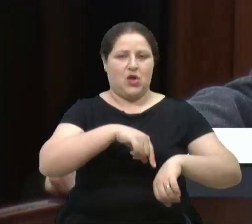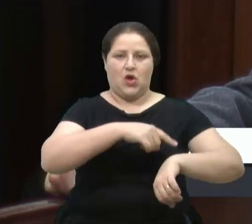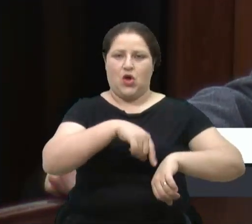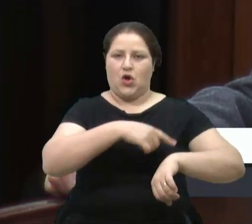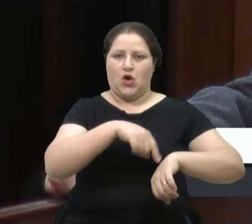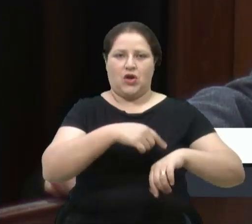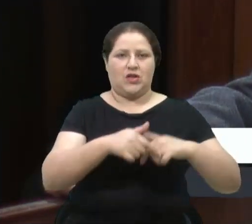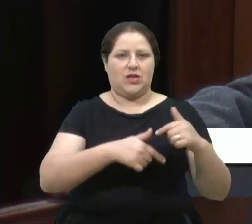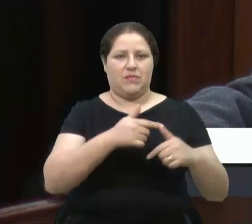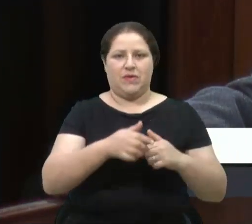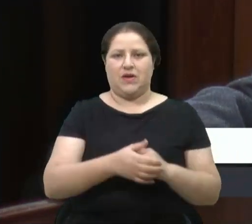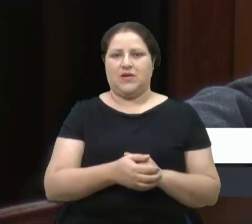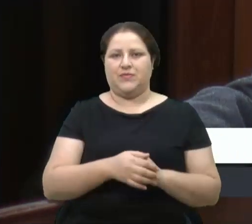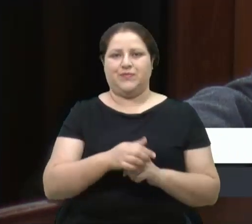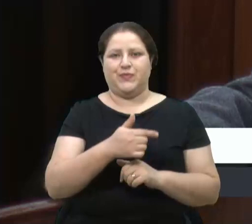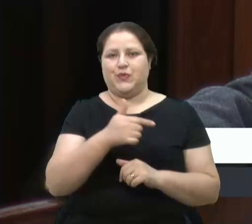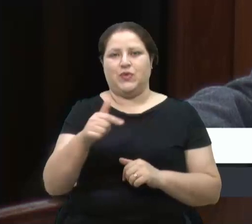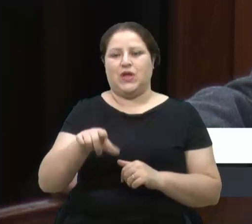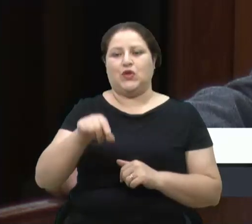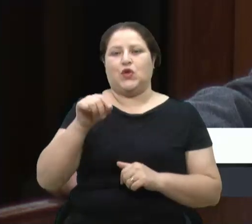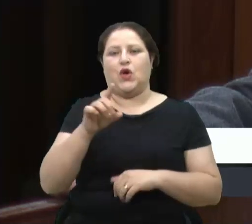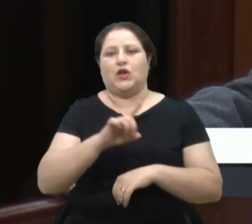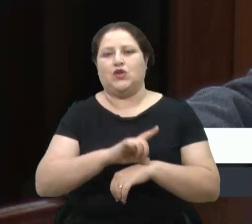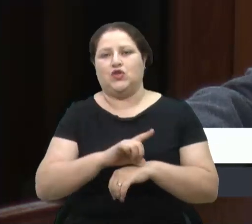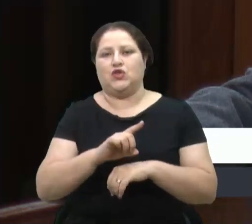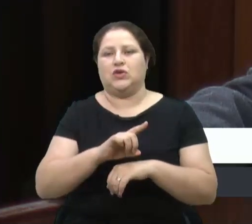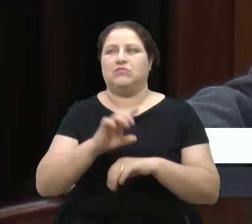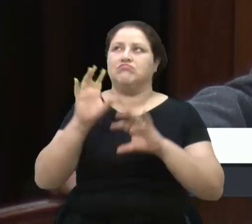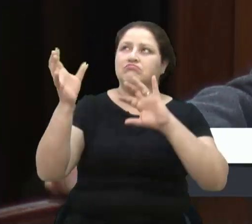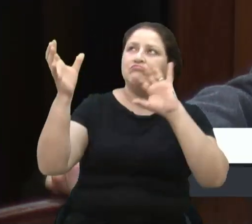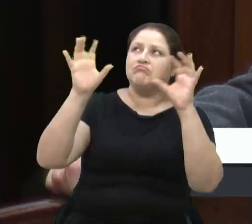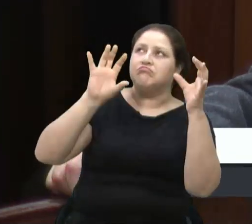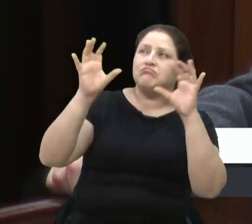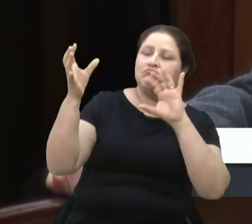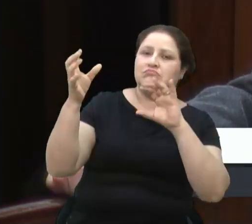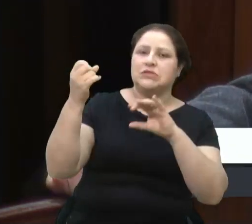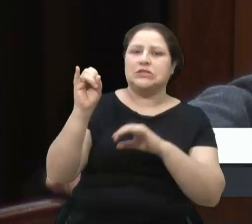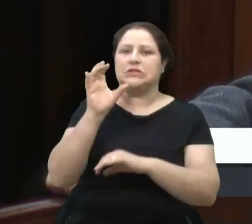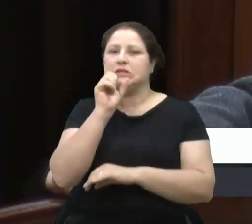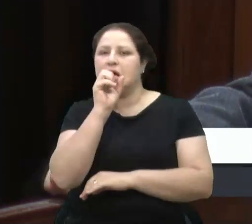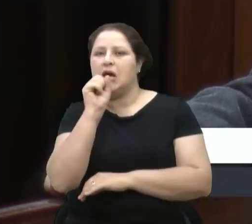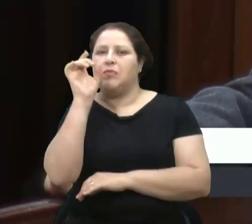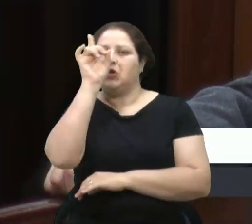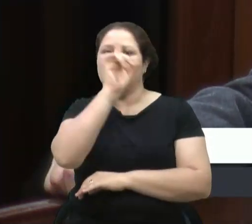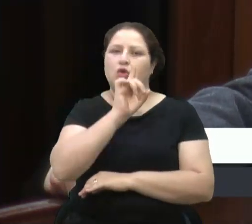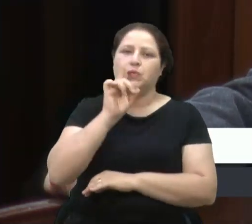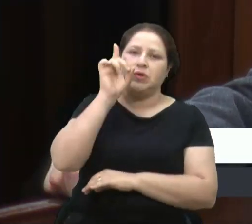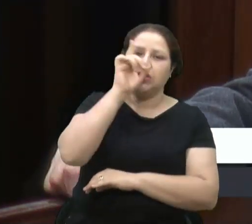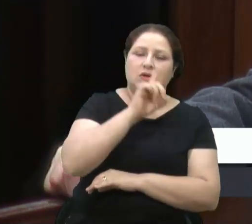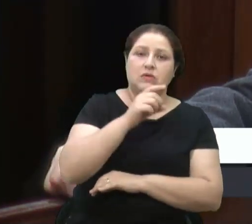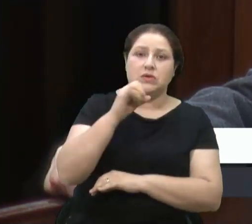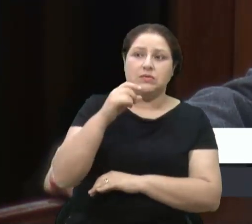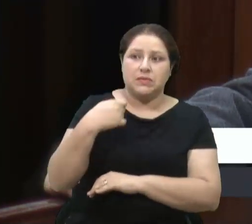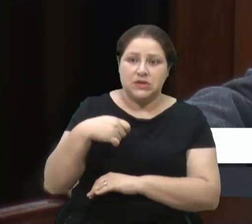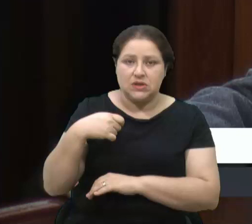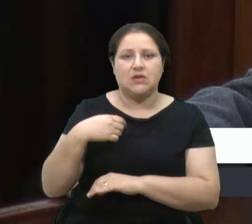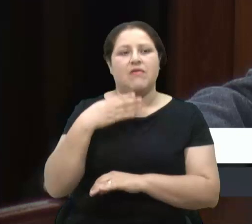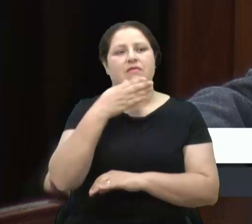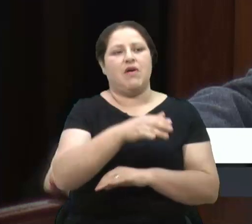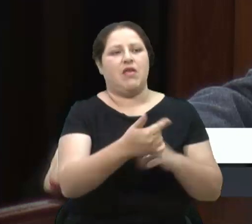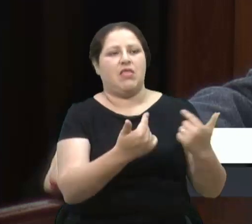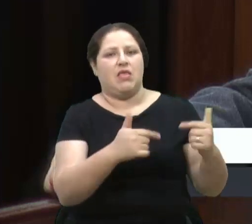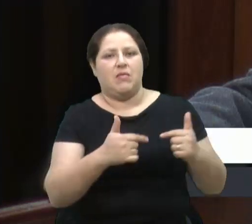agricultor que não tem dia ele não escolhe quando o tempo permite seja sábado domingo ele tá lá na propriedade